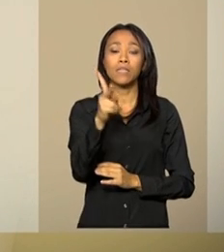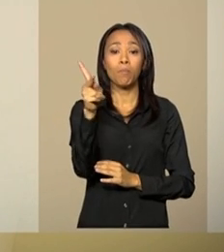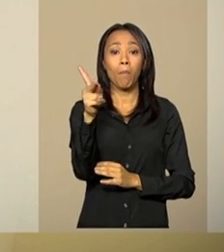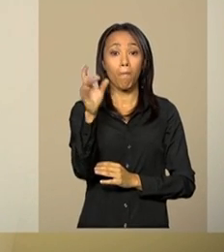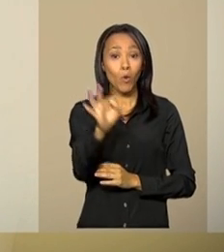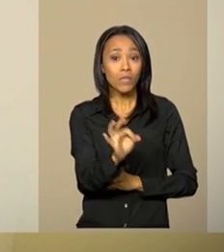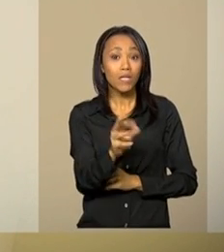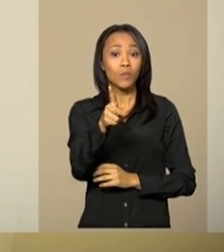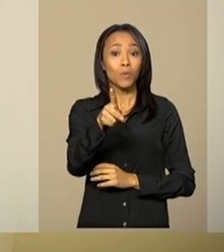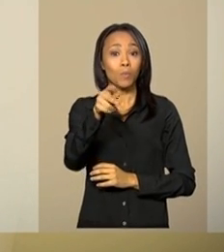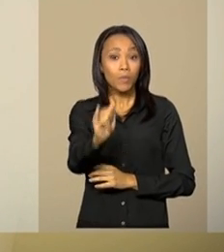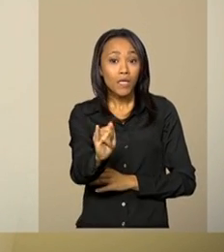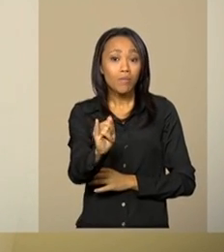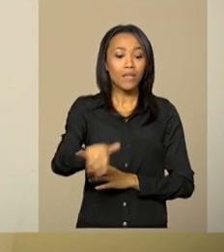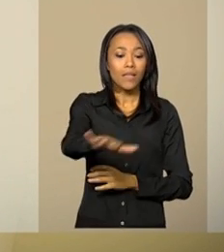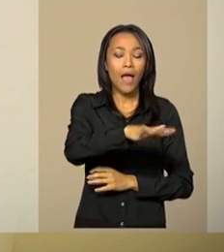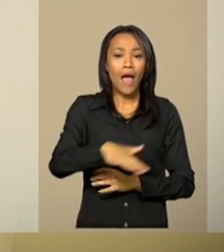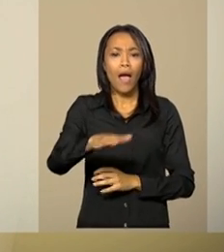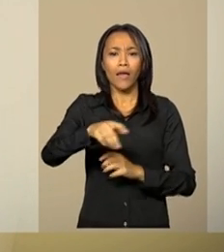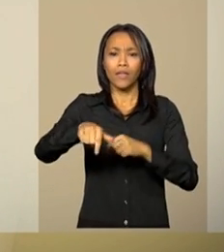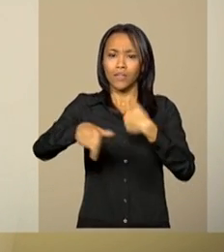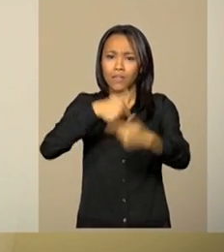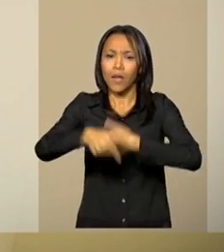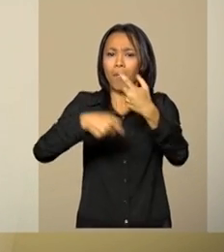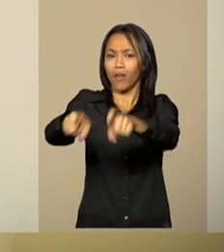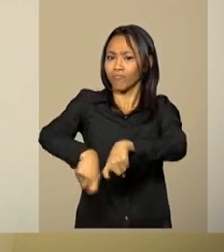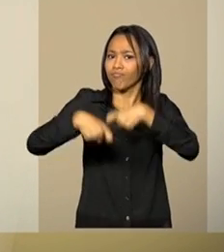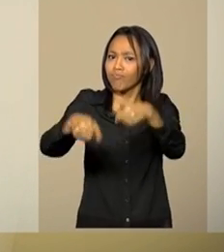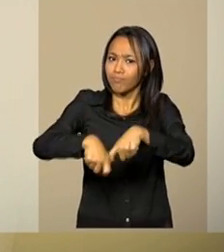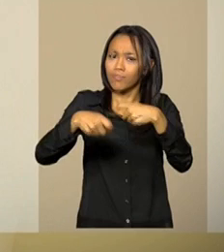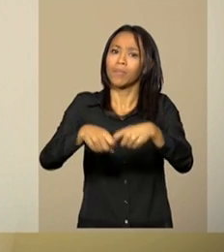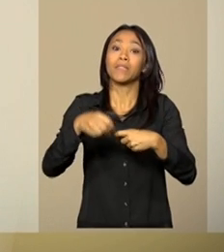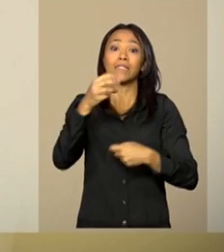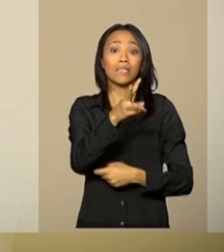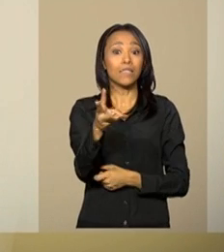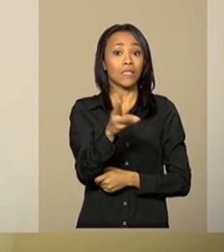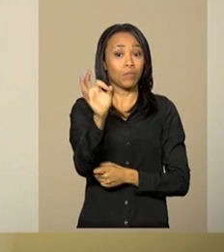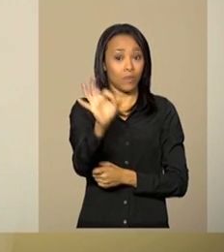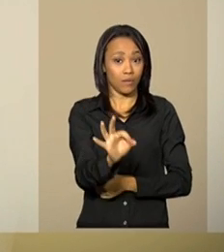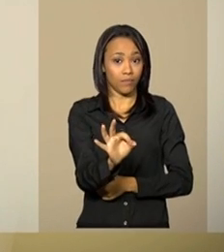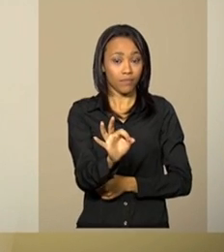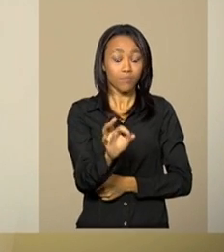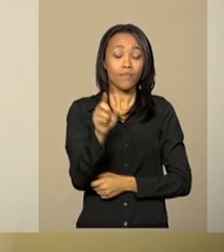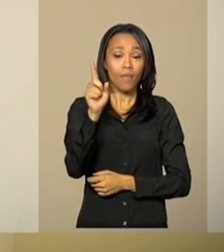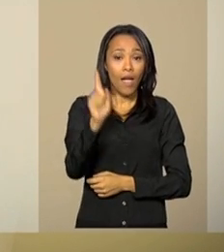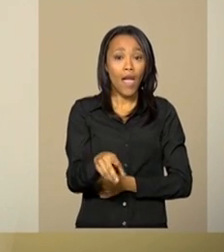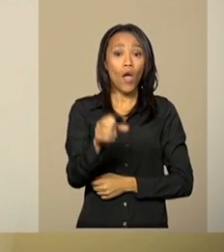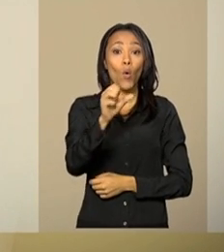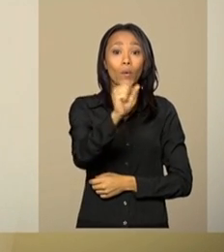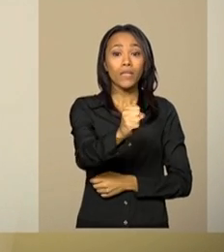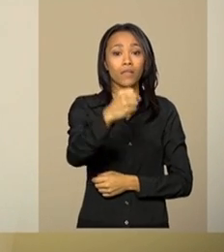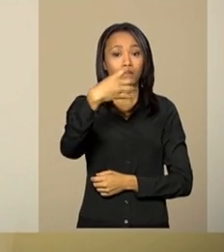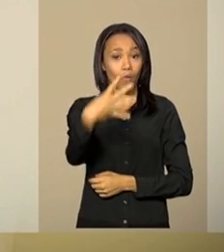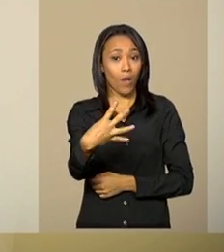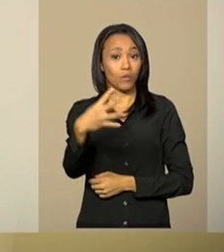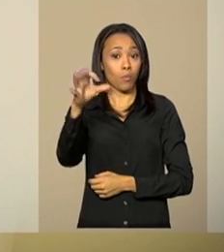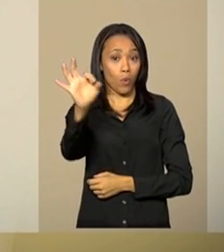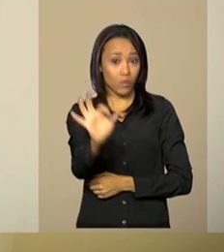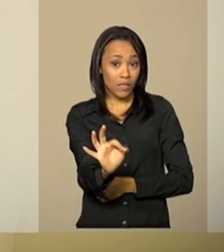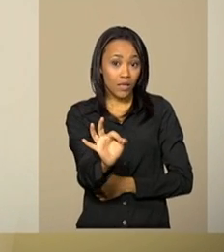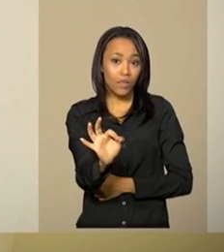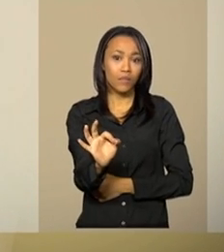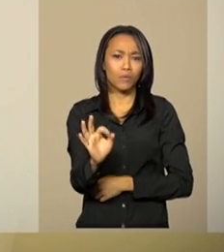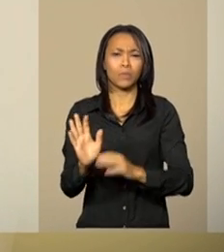PIB agropecuário do Brasil, 33%. Além disso, Luciano, são 84%